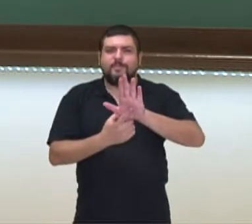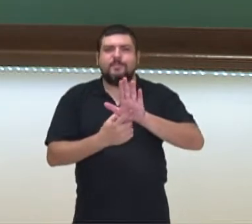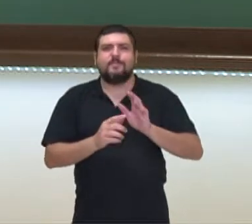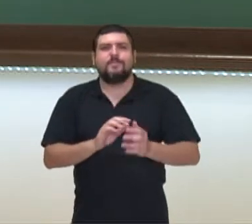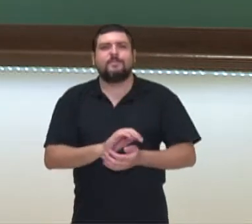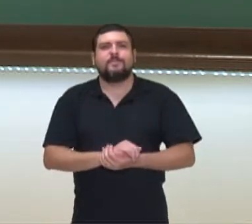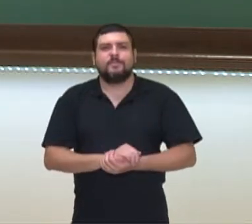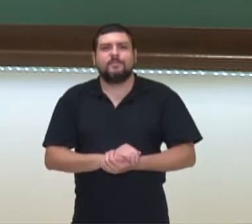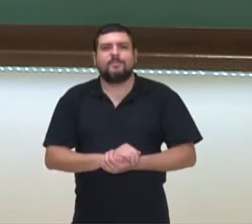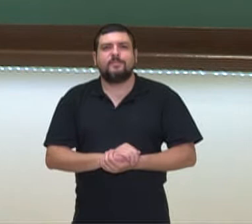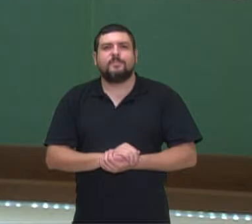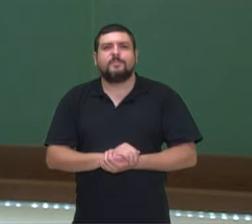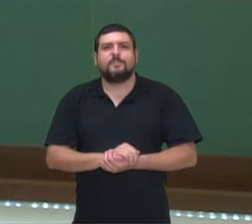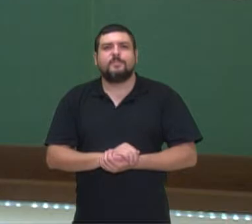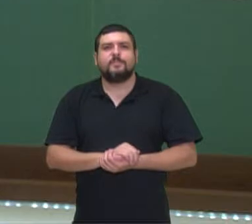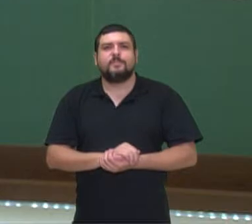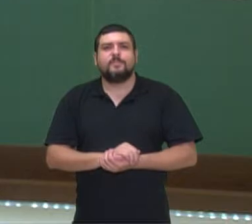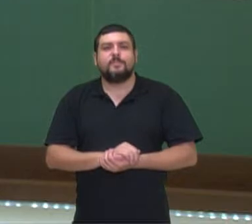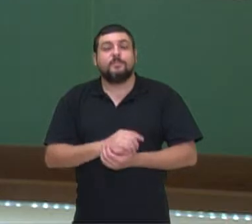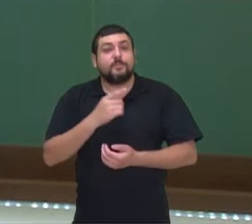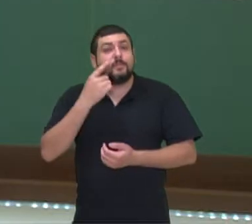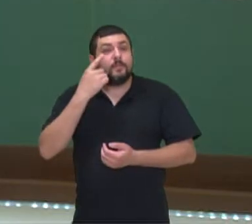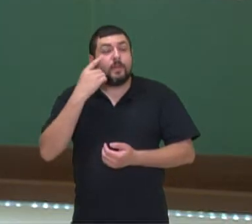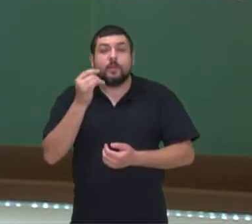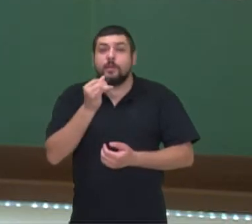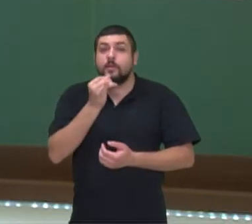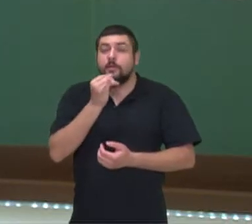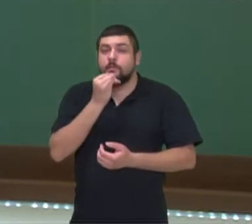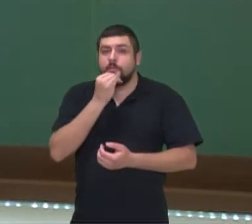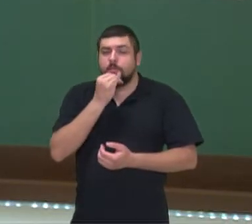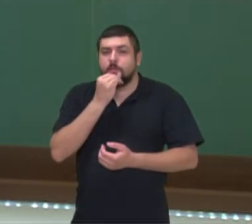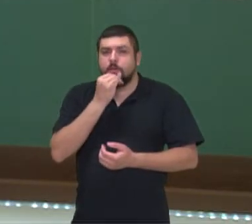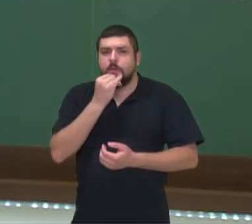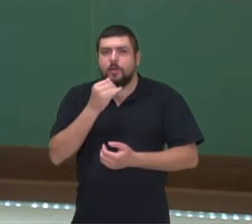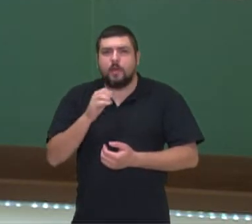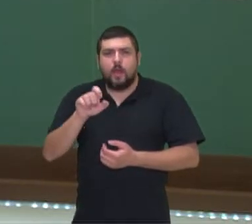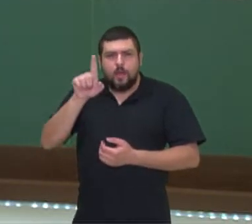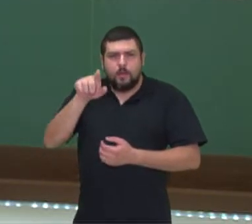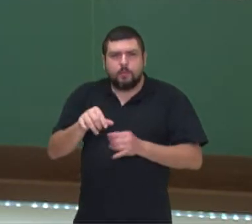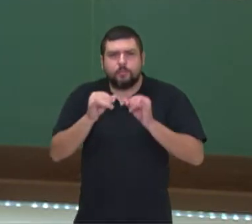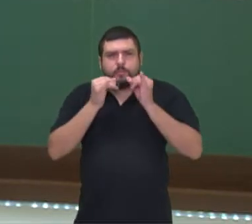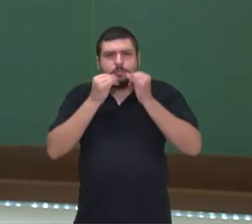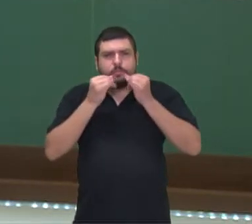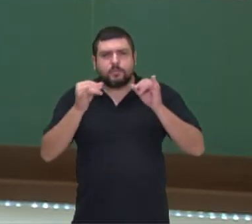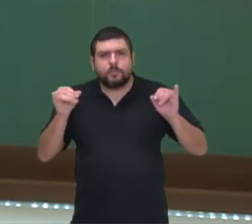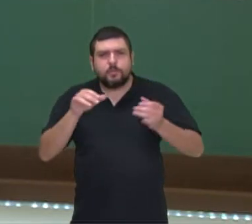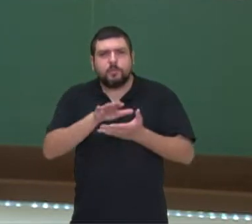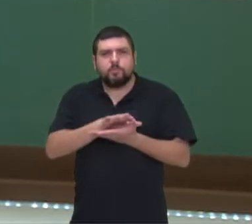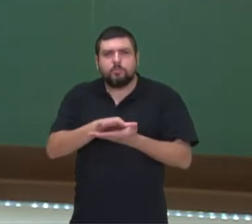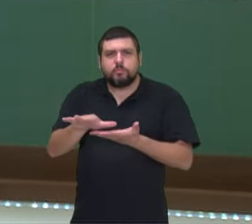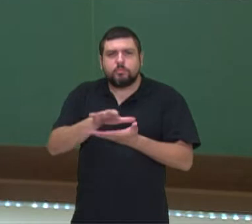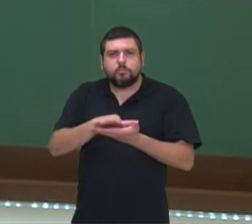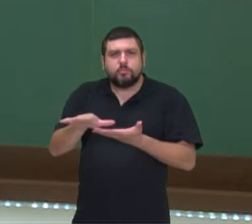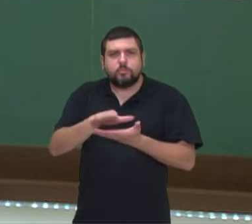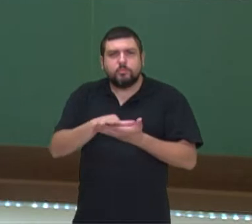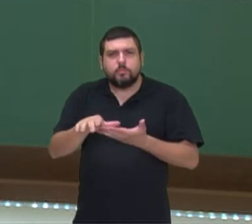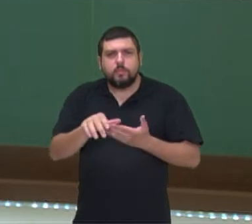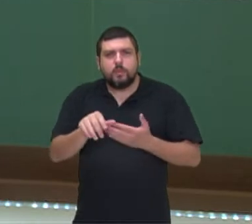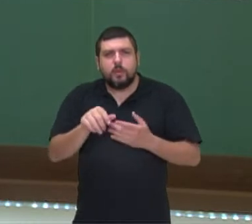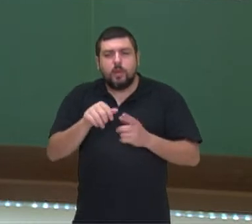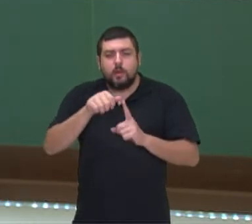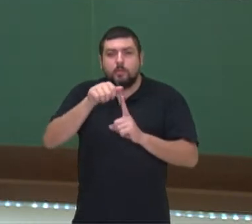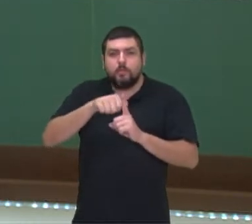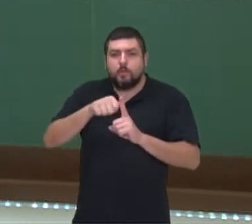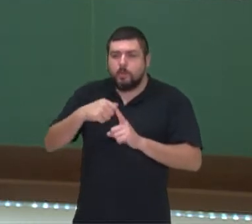só. Então, nós temos aqui, por exemplo, olha só, um consumo de energia dos últimos 7 meses. Então, aqui no gráfico, lá no